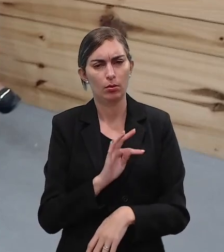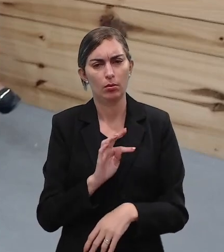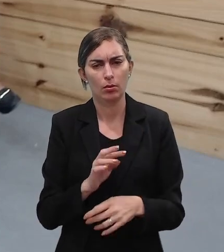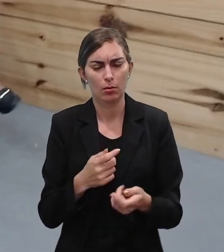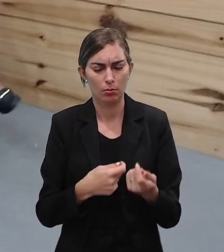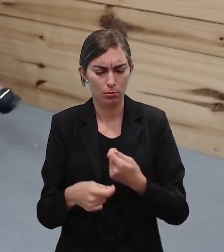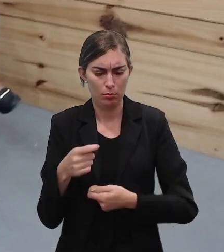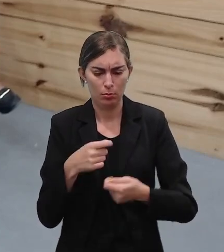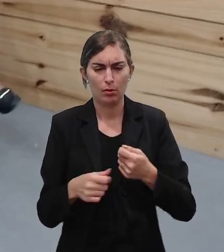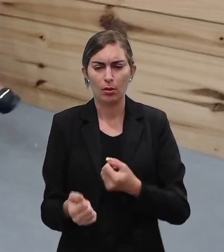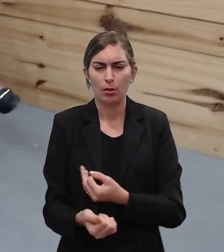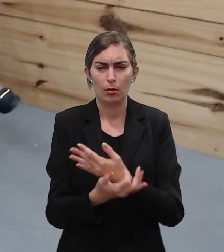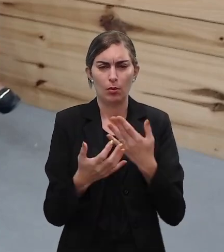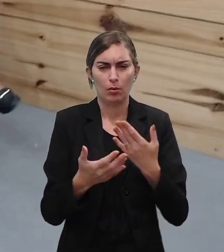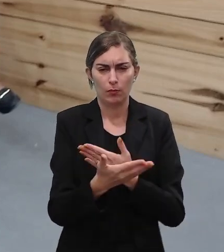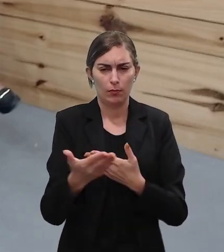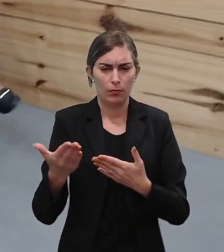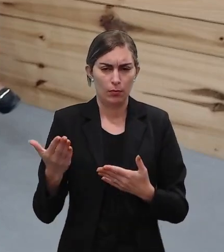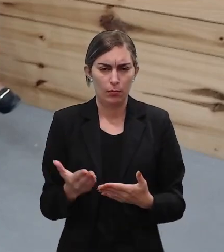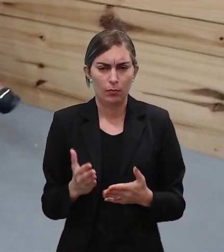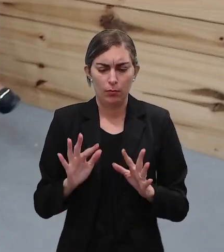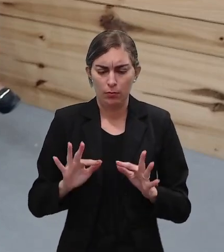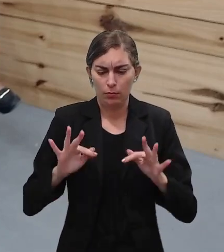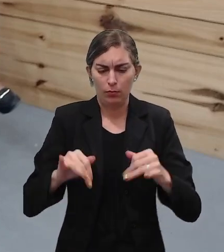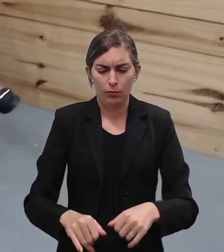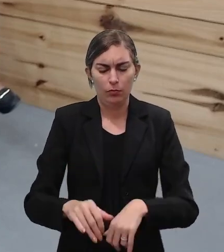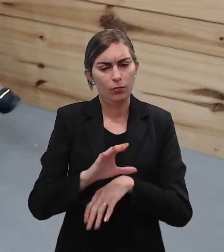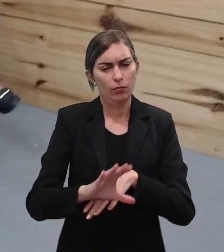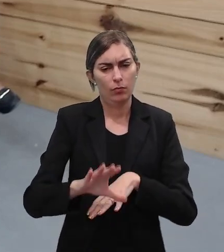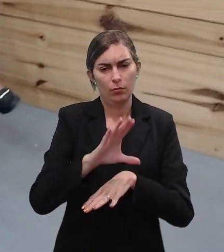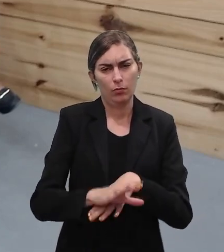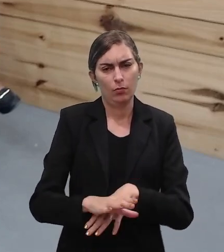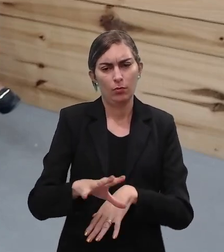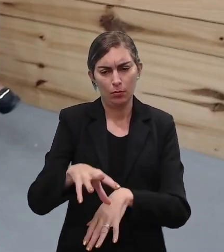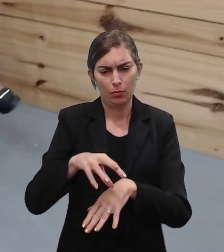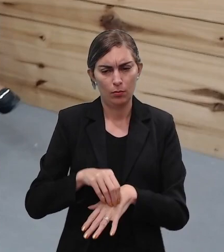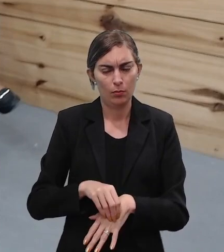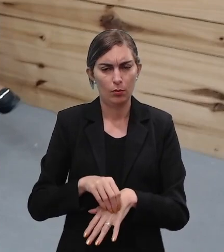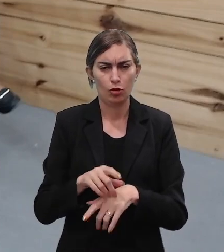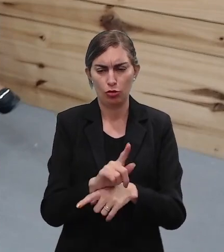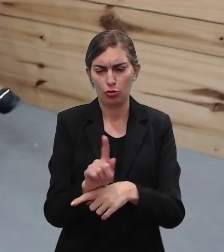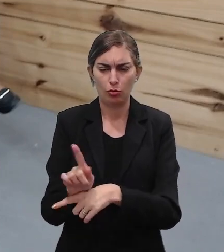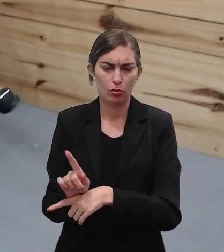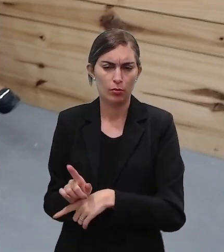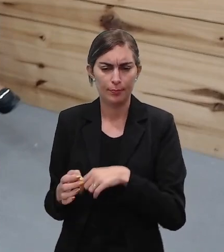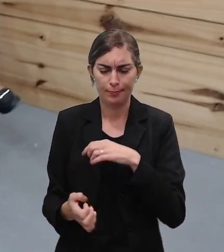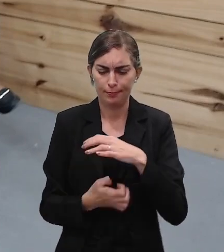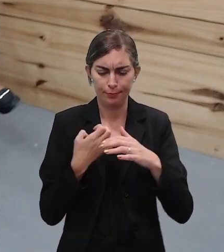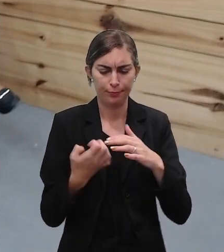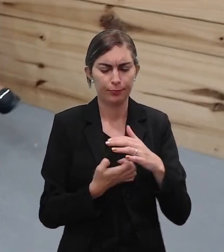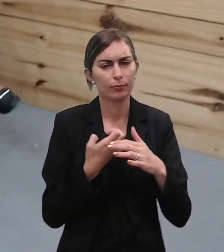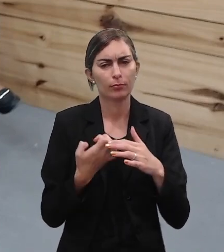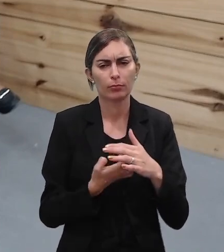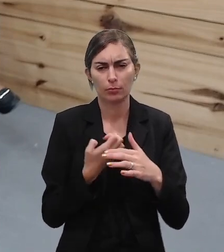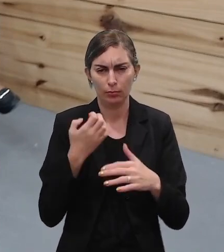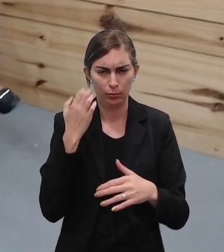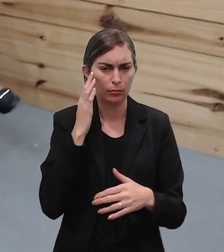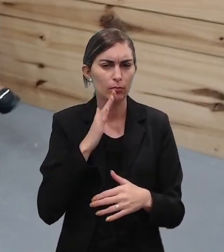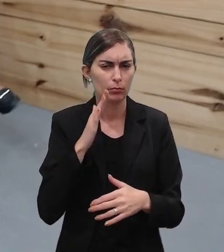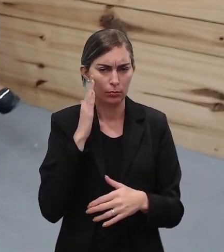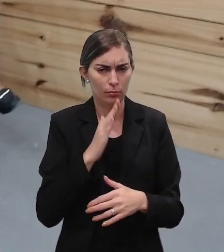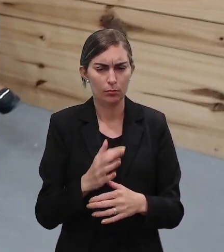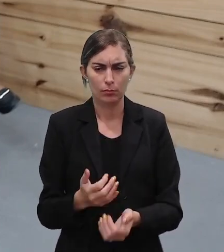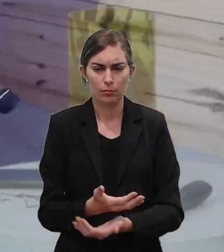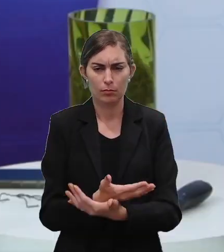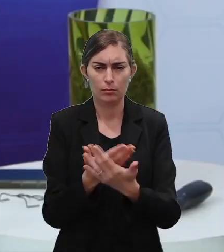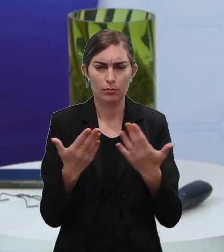administração. Quando você chegar lá no finalzinho do curso, você vai estar apto a gerir uma empresa. Mas entenda que